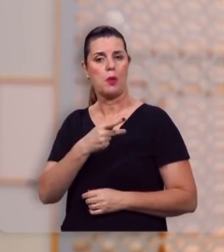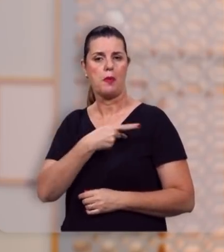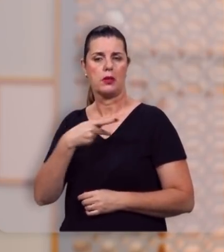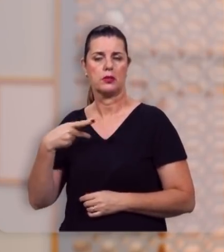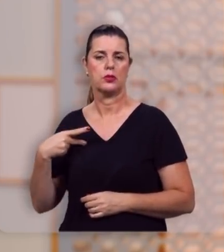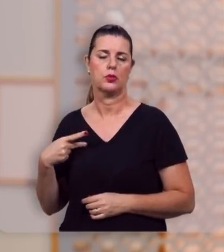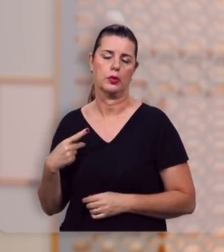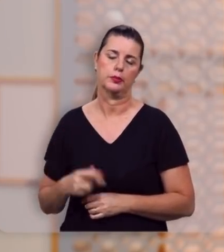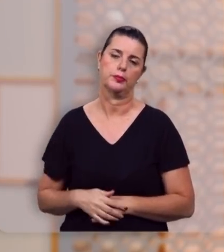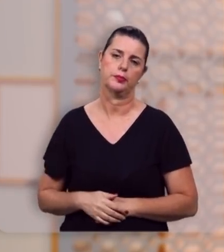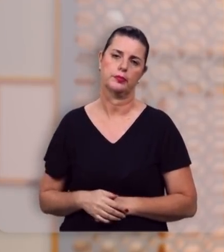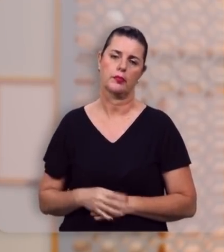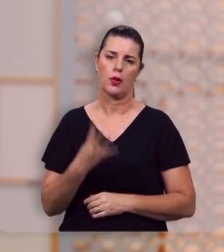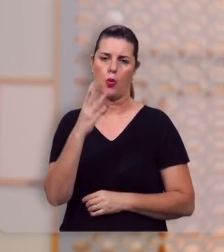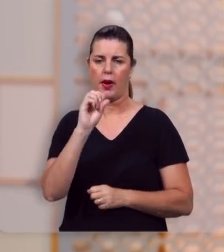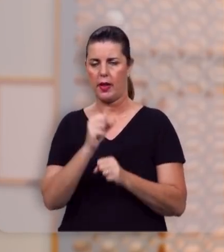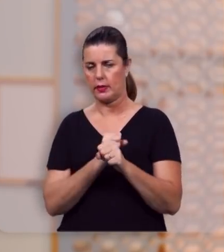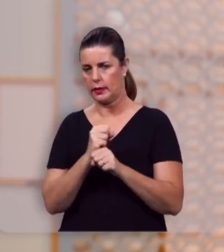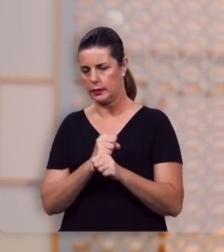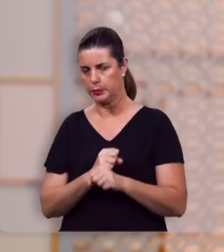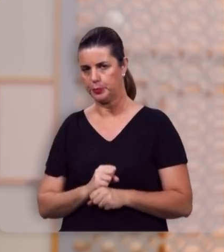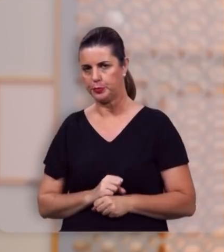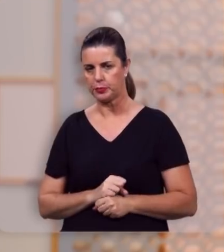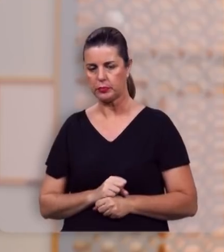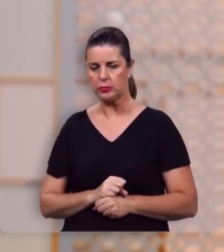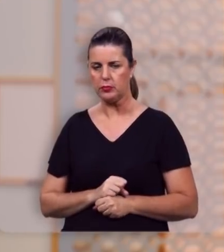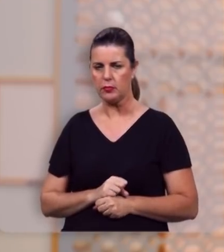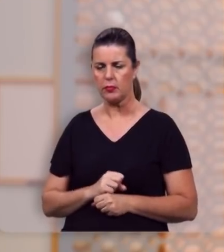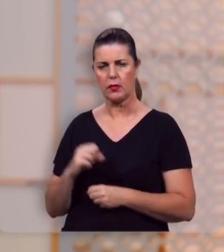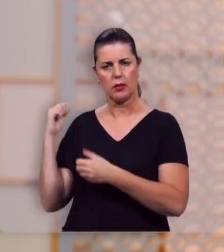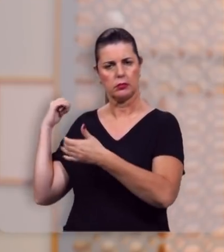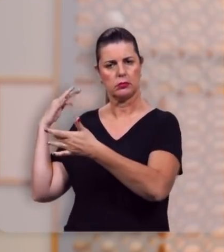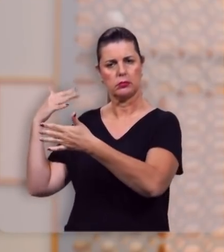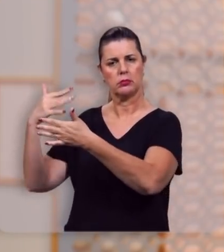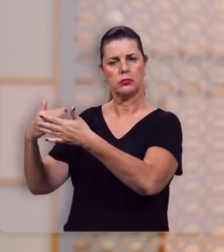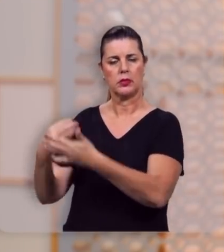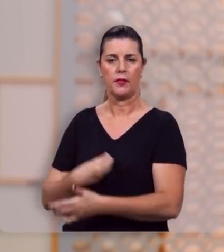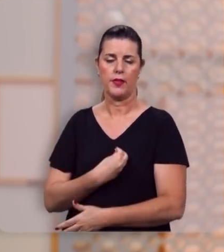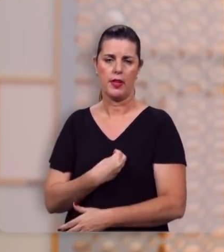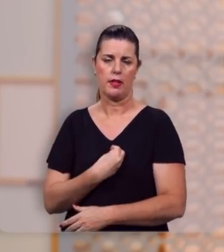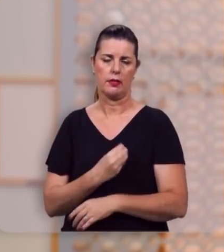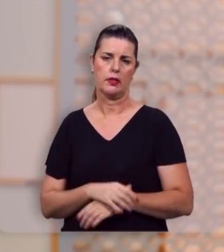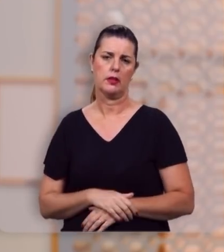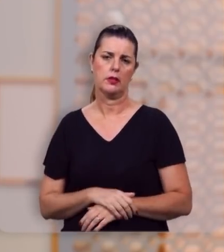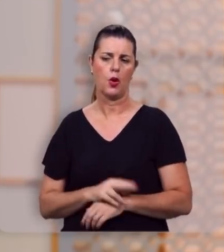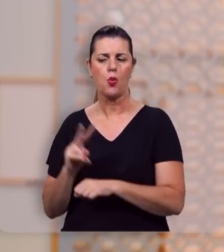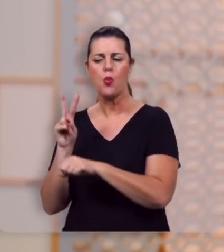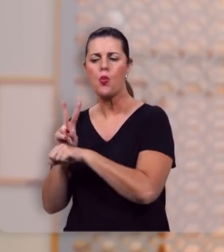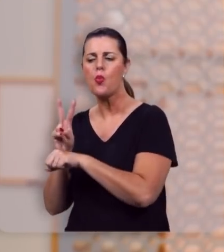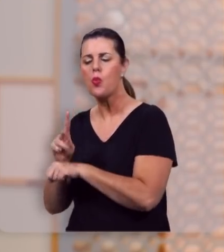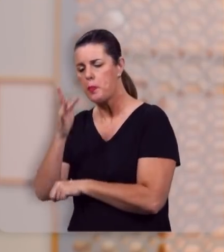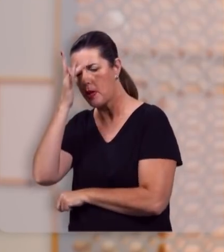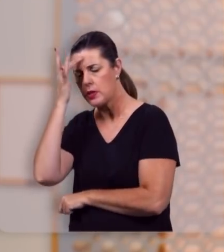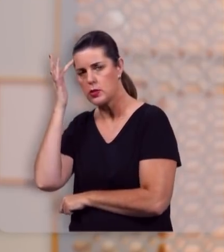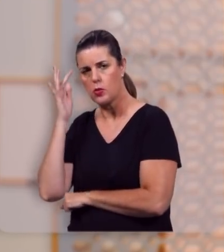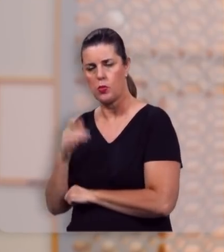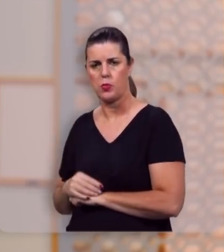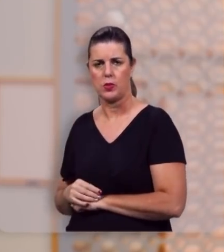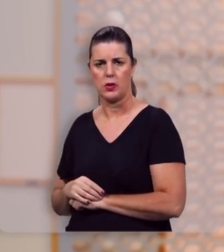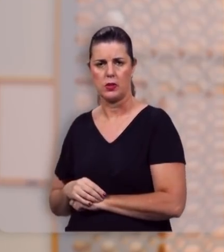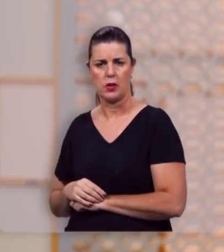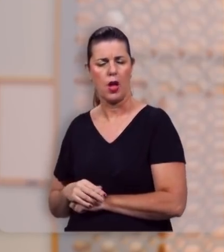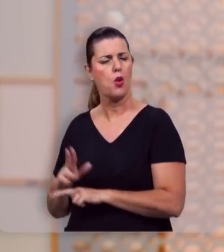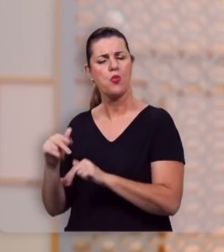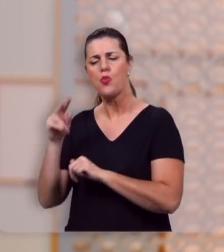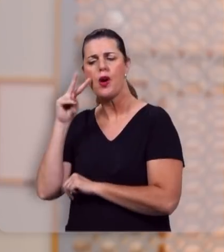pastor há 40 anos. Durante toda a minha vida eu cuidei de pessoas.